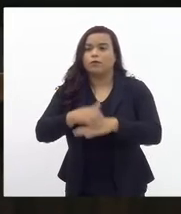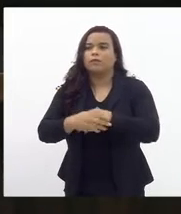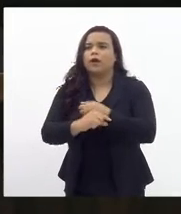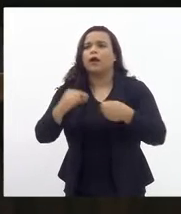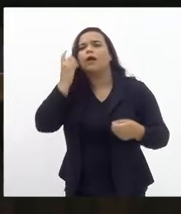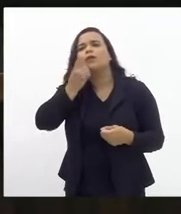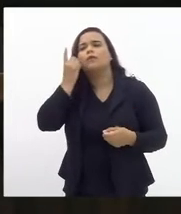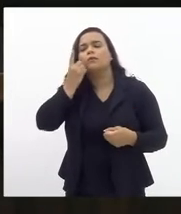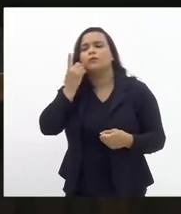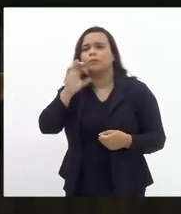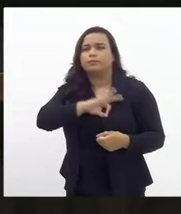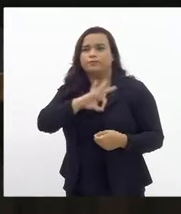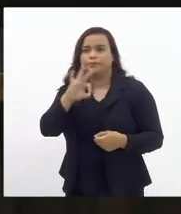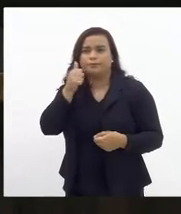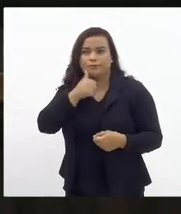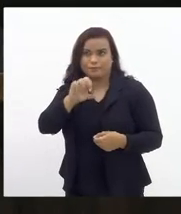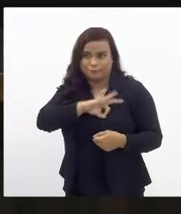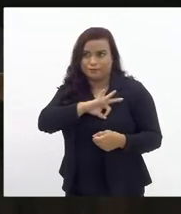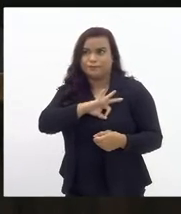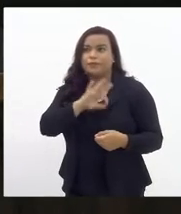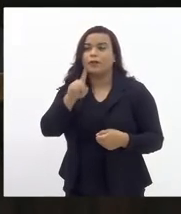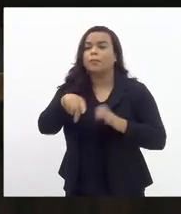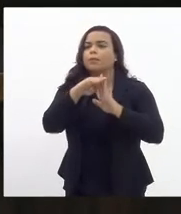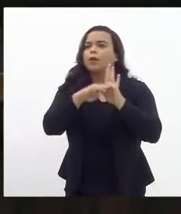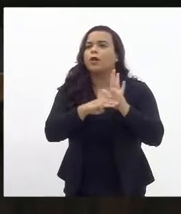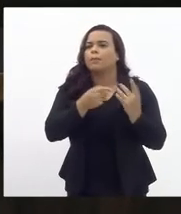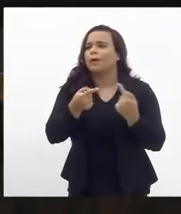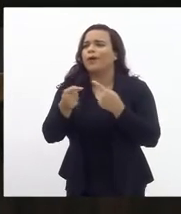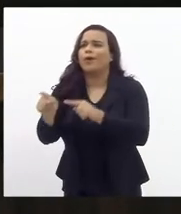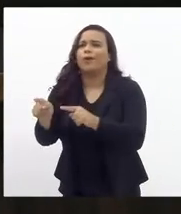programa de combate ao racismo no ciclo